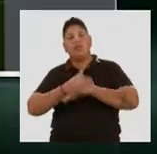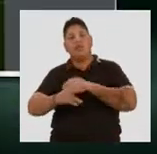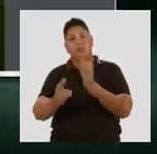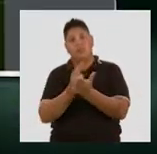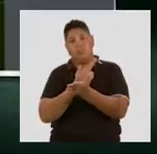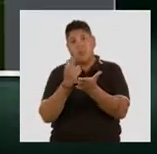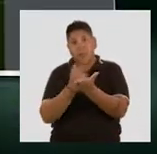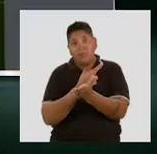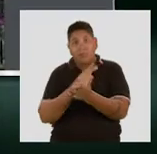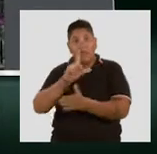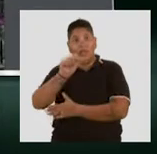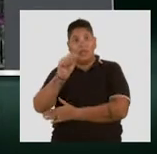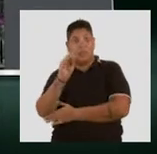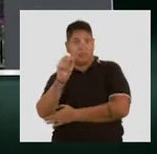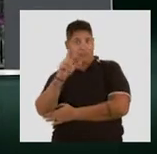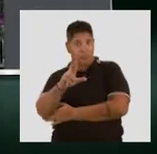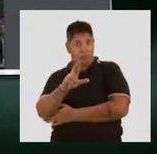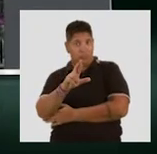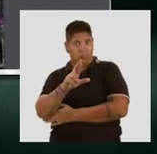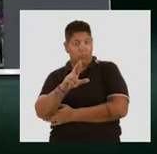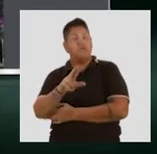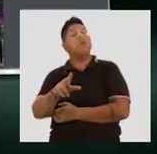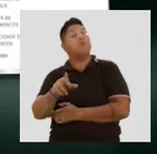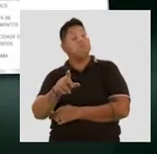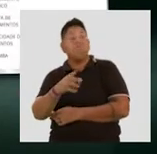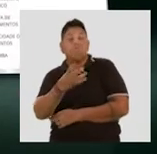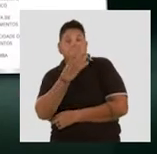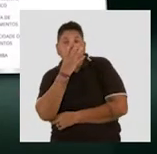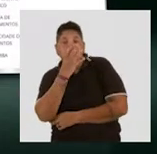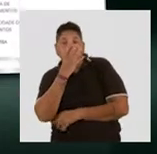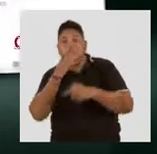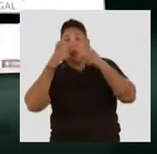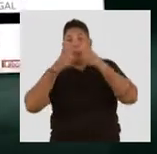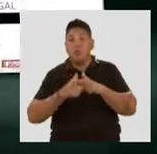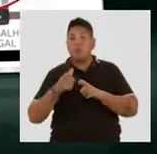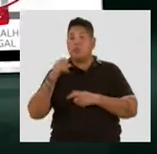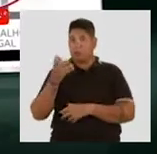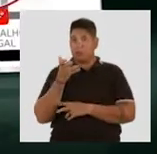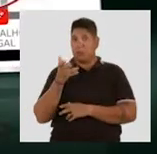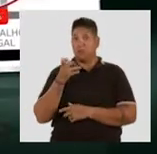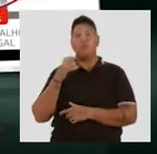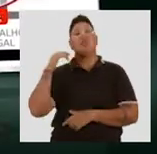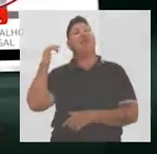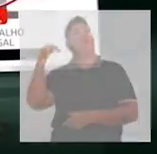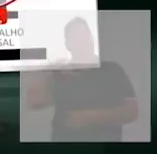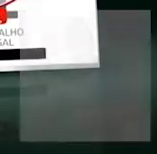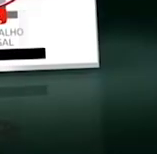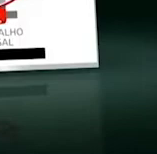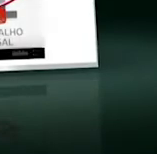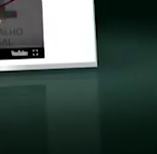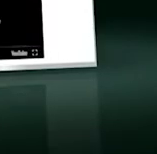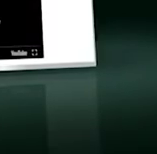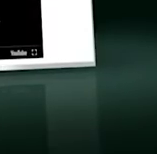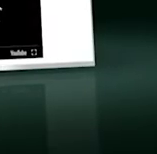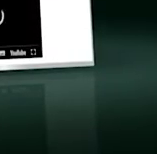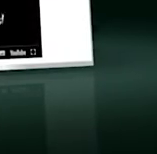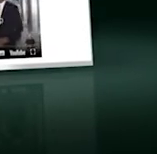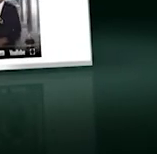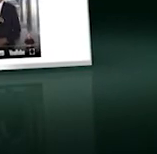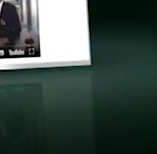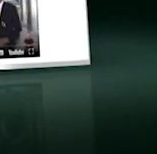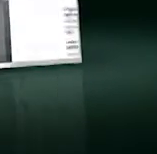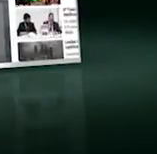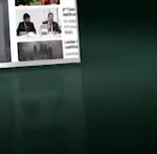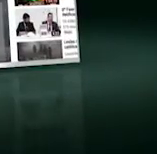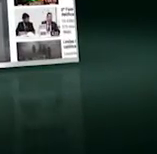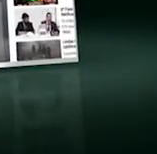revista Labor, publicação voltada ao direito do trabalho, e até assistir onde e quando quiser o Trabalho Legal.